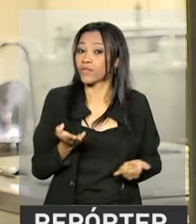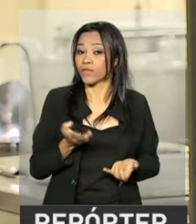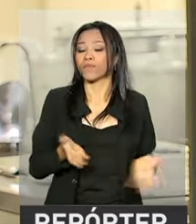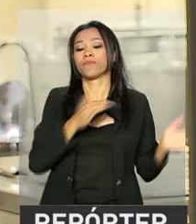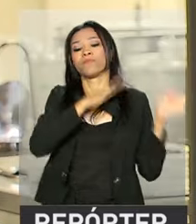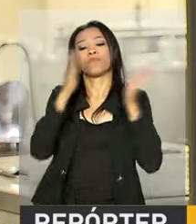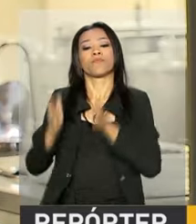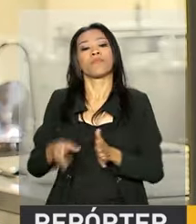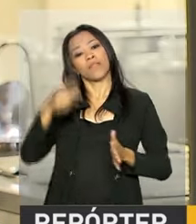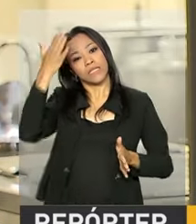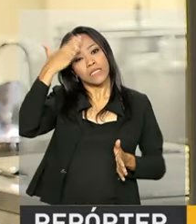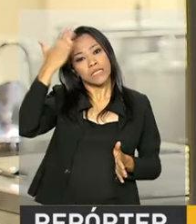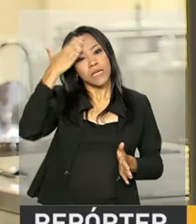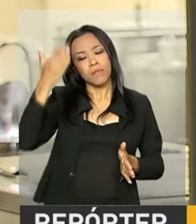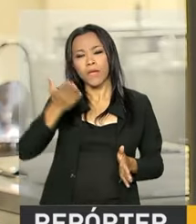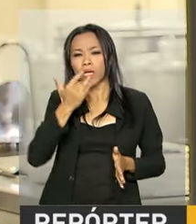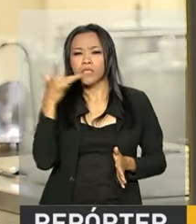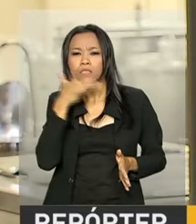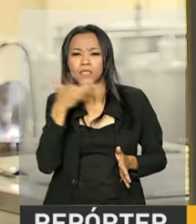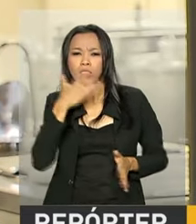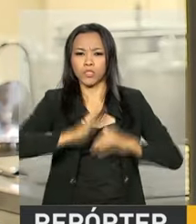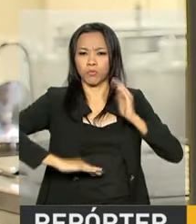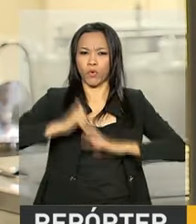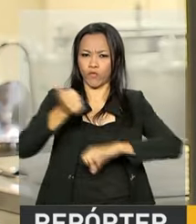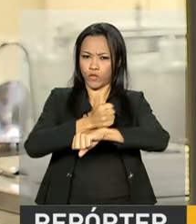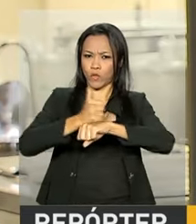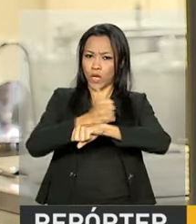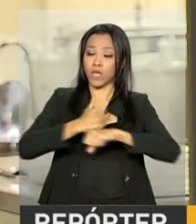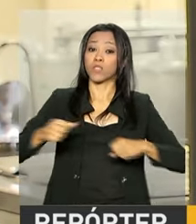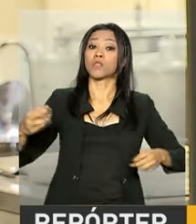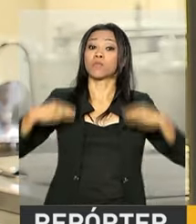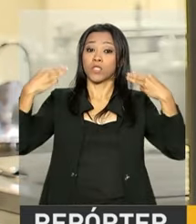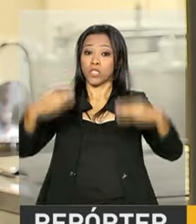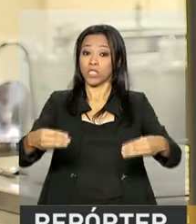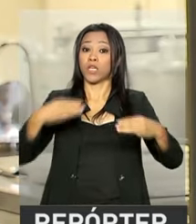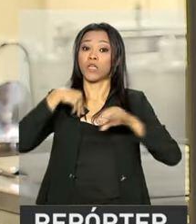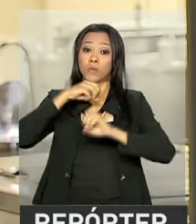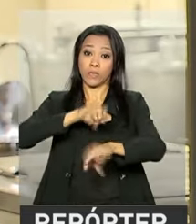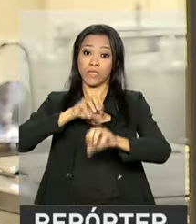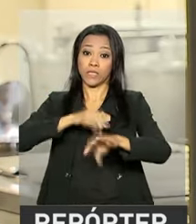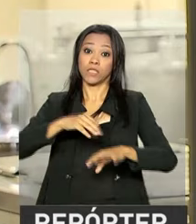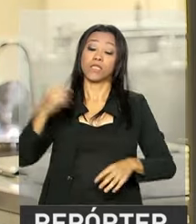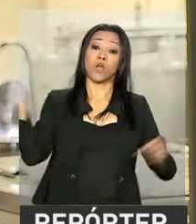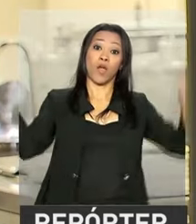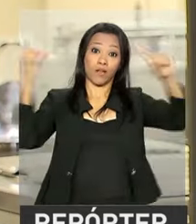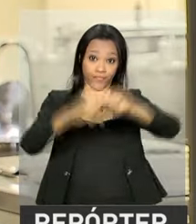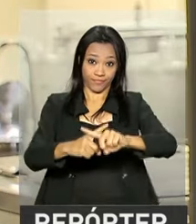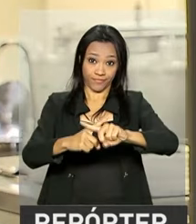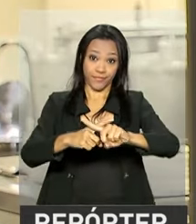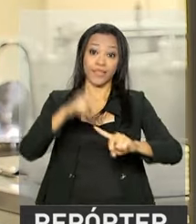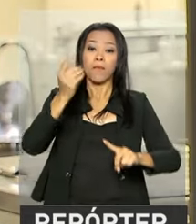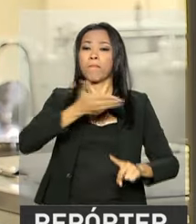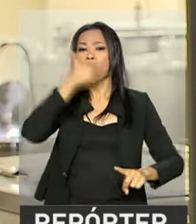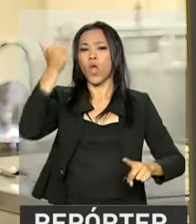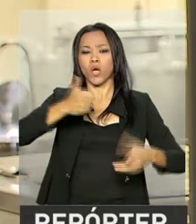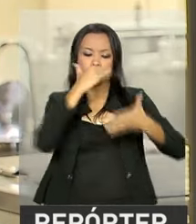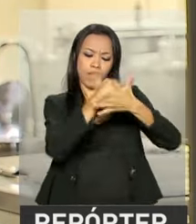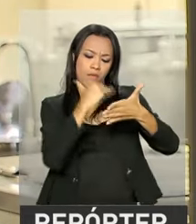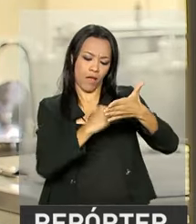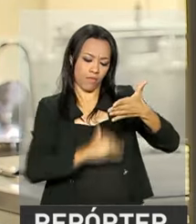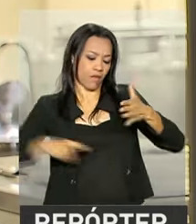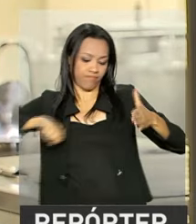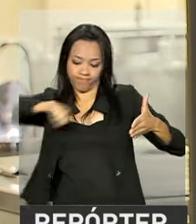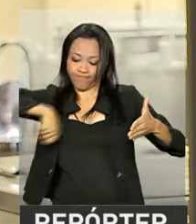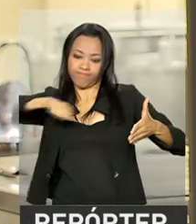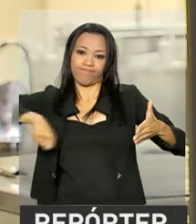trabalho saboroso desses profissionais, o Ministério da Educação lançou a segunda edição do concurso Melhores Receitas da Alimentação